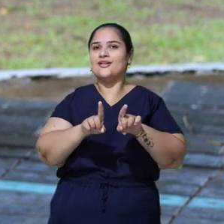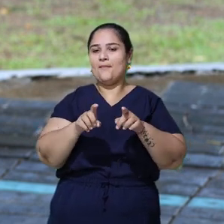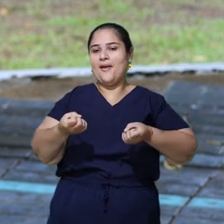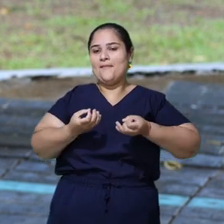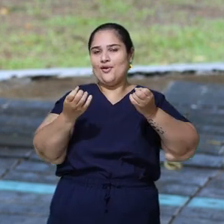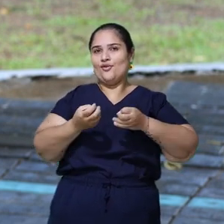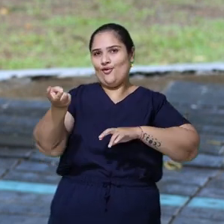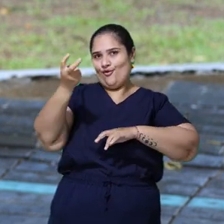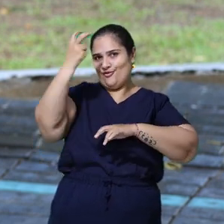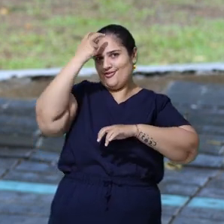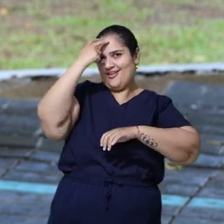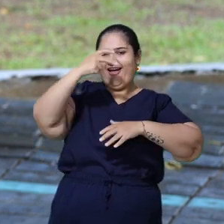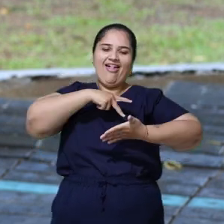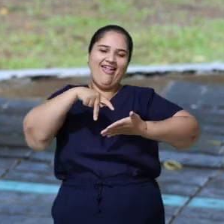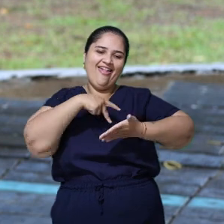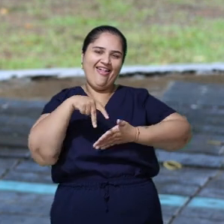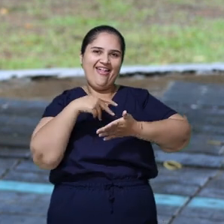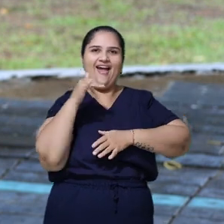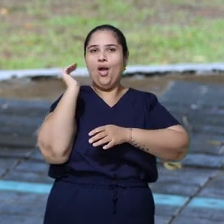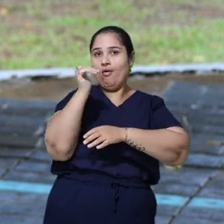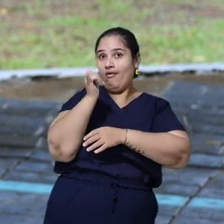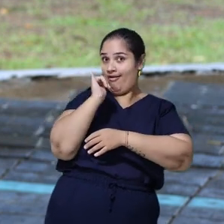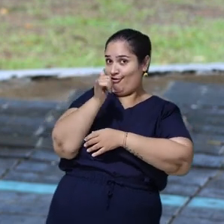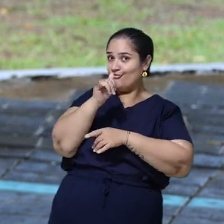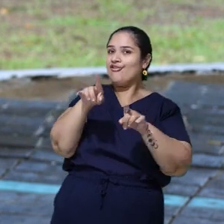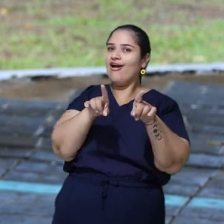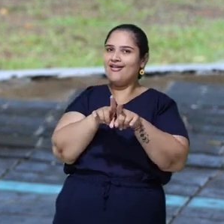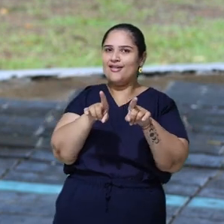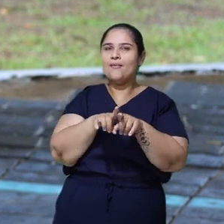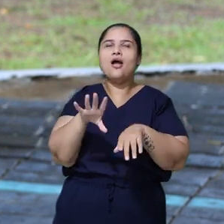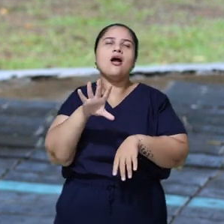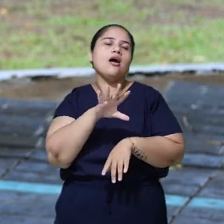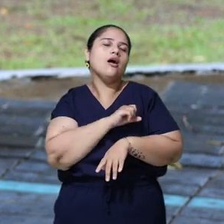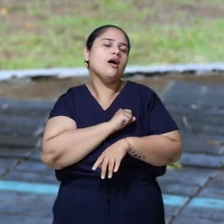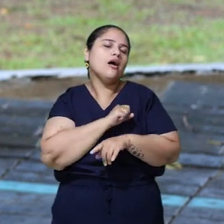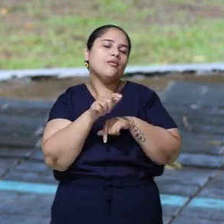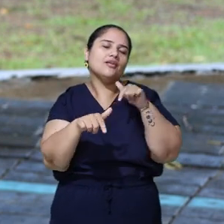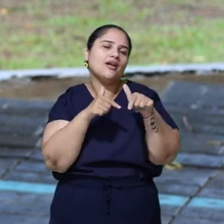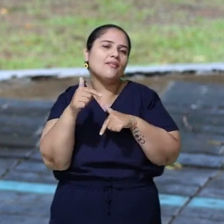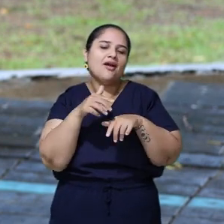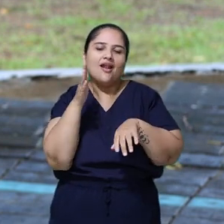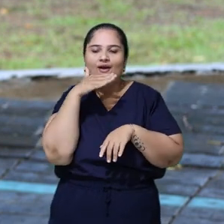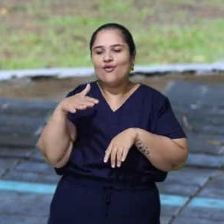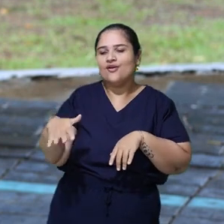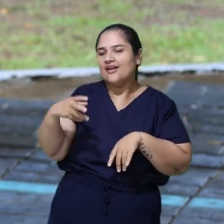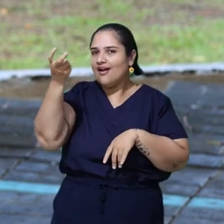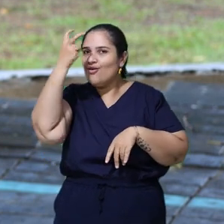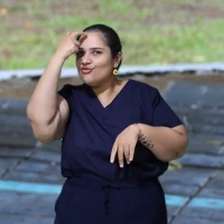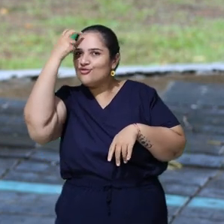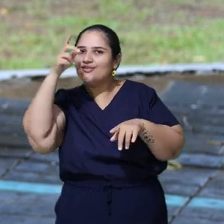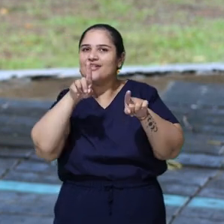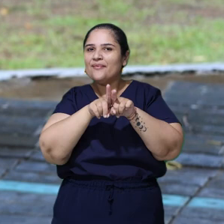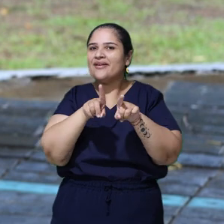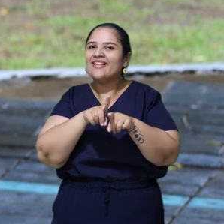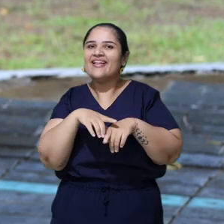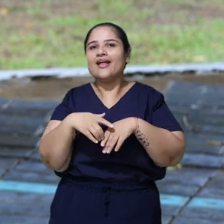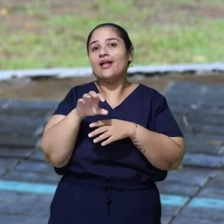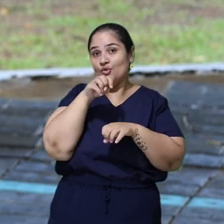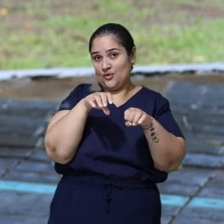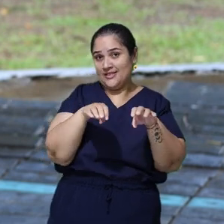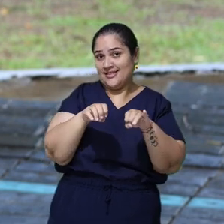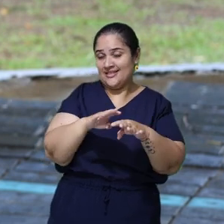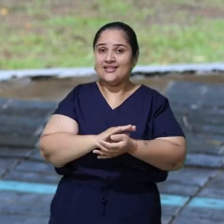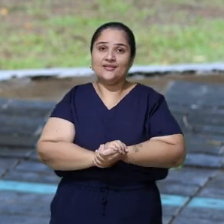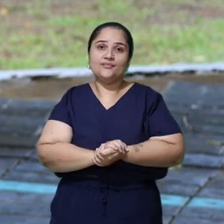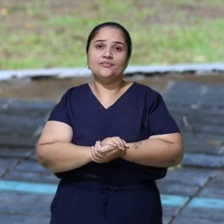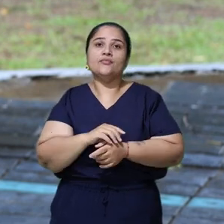cultural, quadrilheira, contadora de histórias. Amo trabalhar com a cultura e com as crianças na educação. O que eu